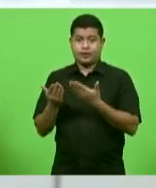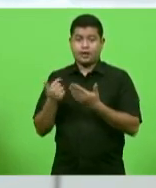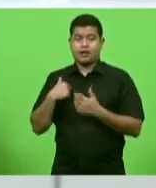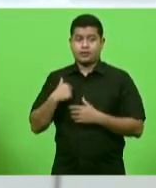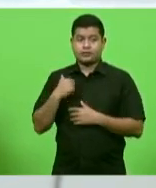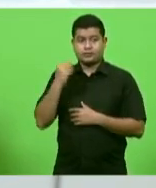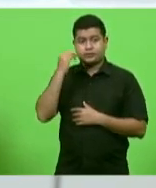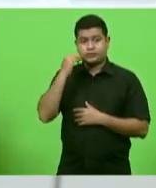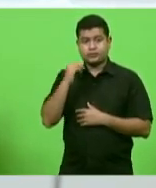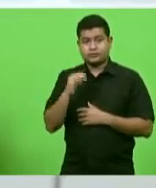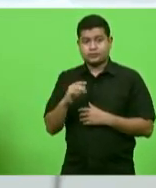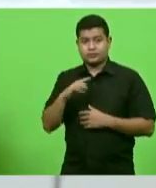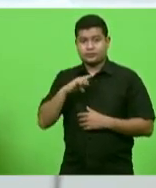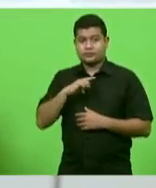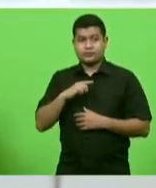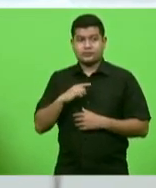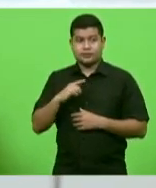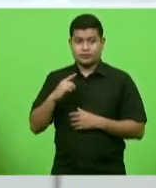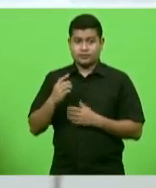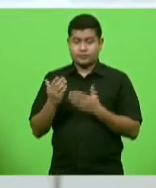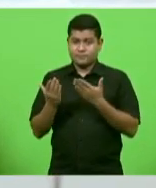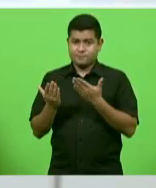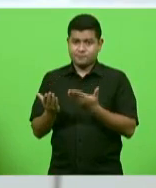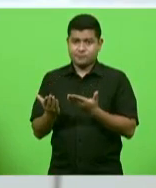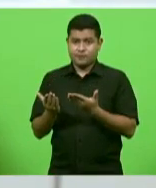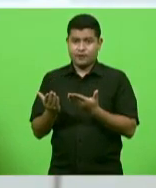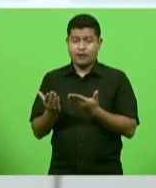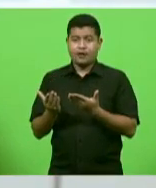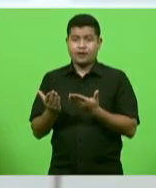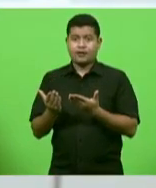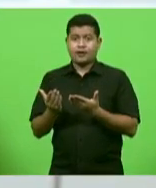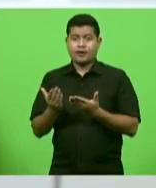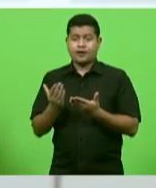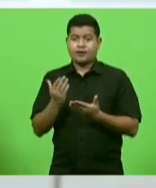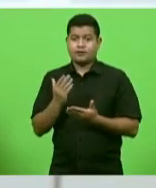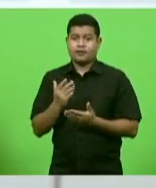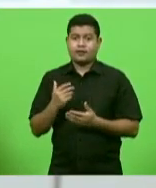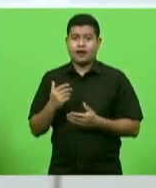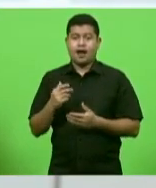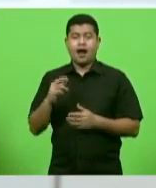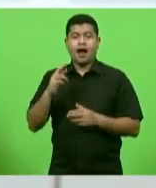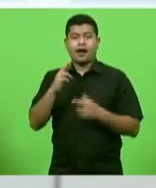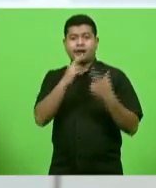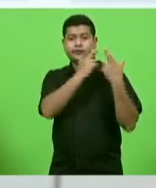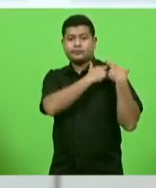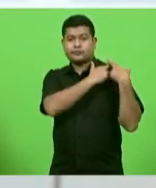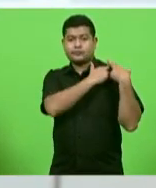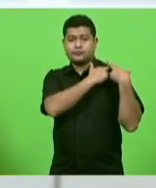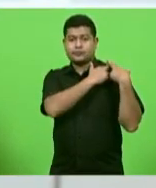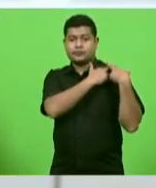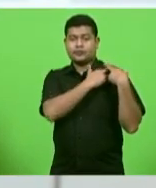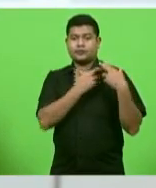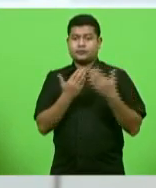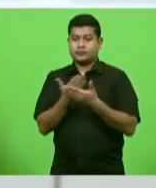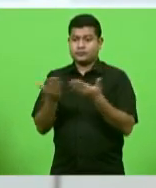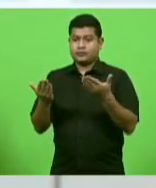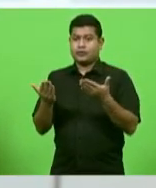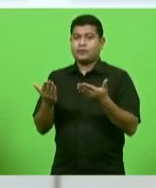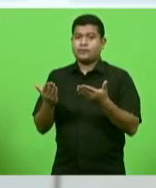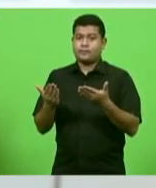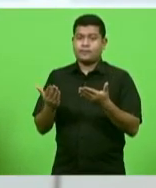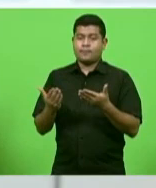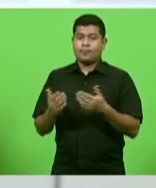supostamente deixado editor tomar tornar efetiva a responsabilidade de seus subordinados